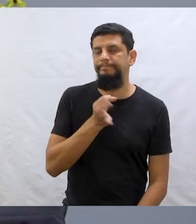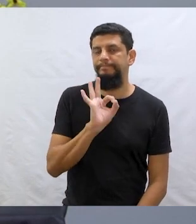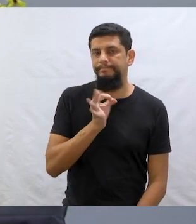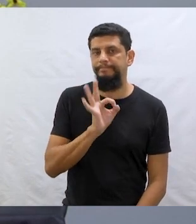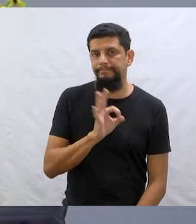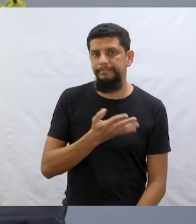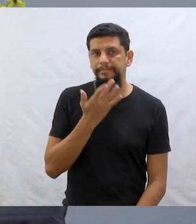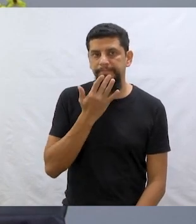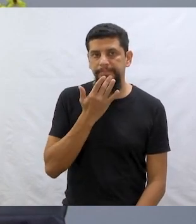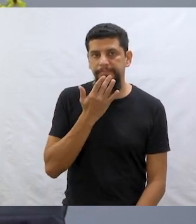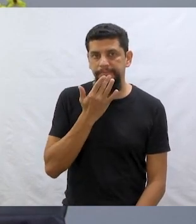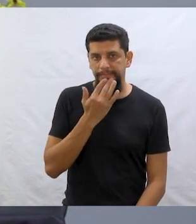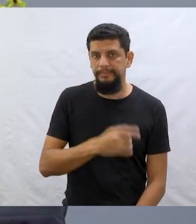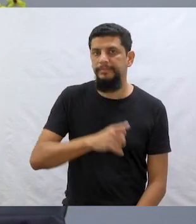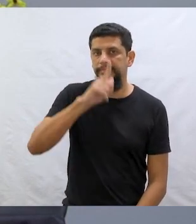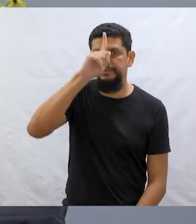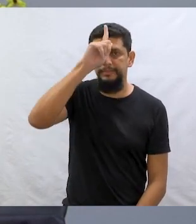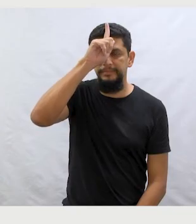cor